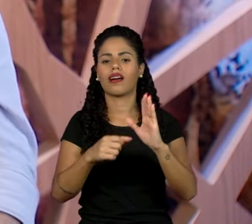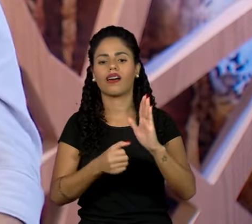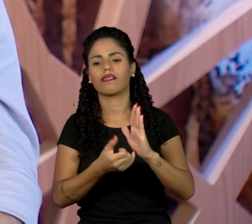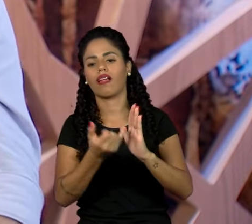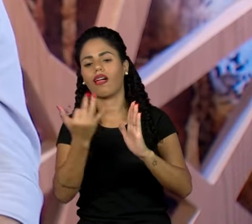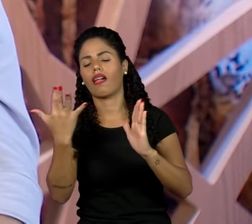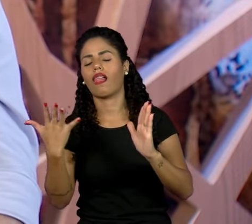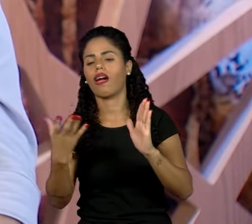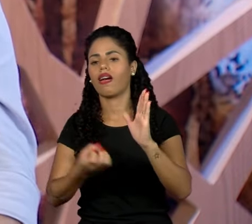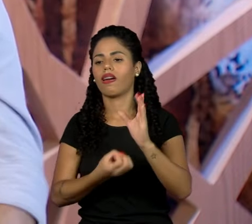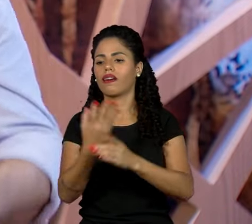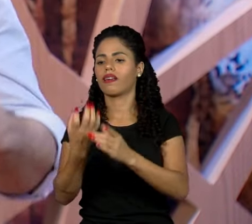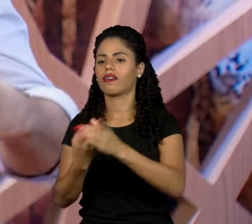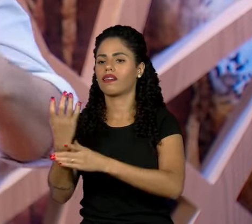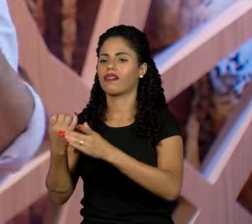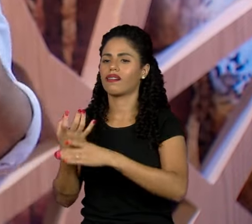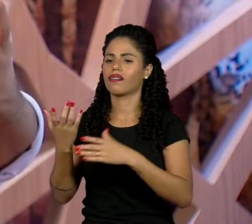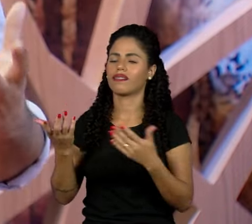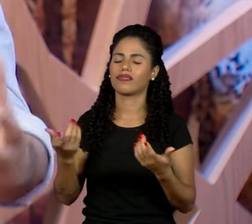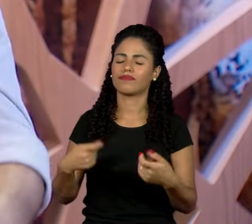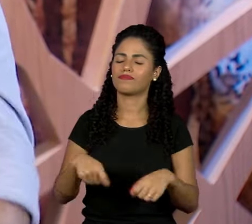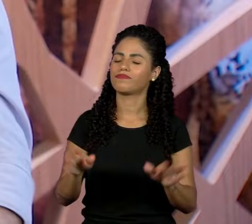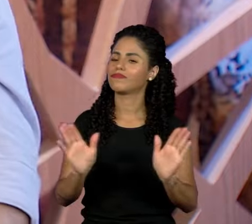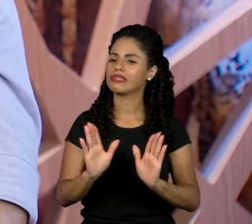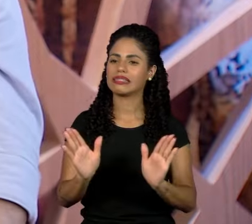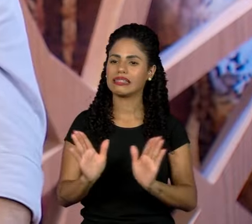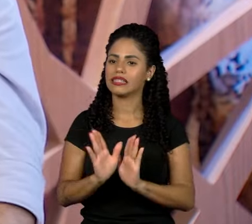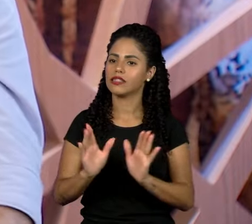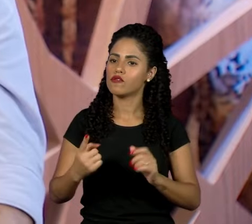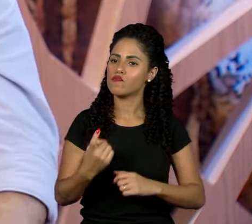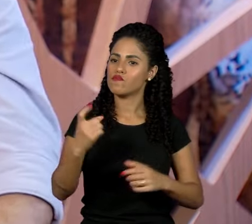fronteiras para que a humanidade ainda seja